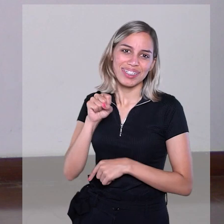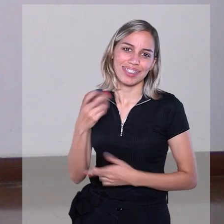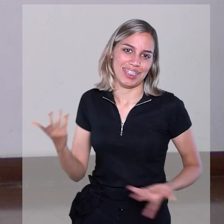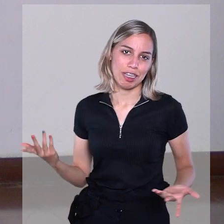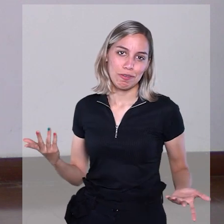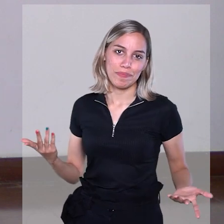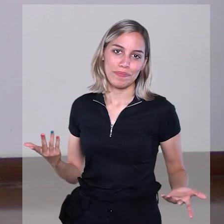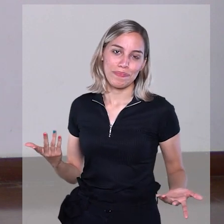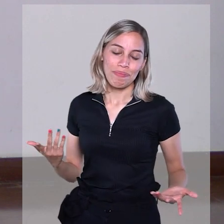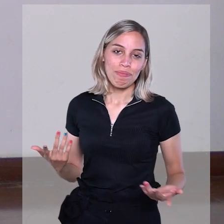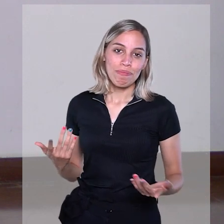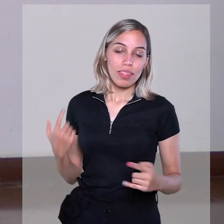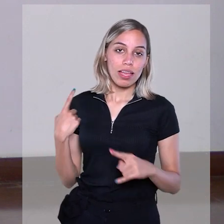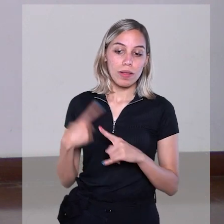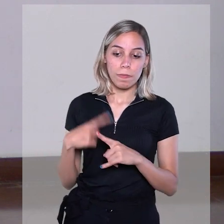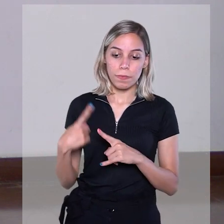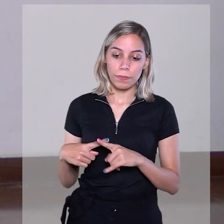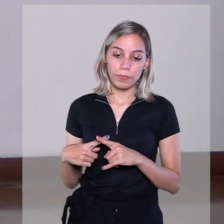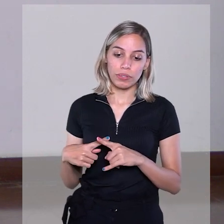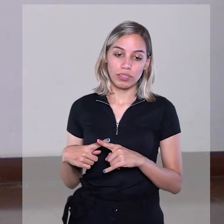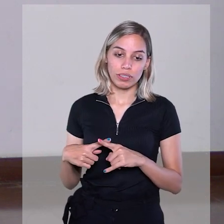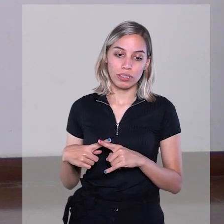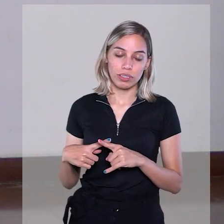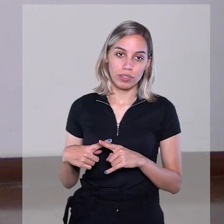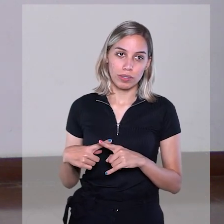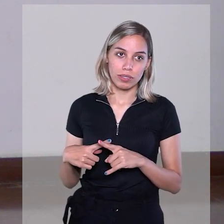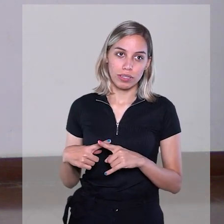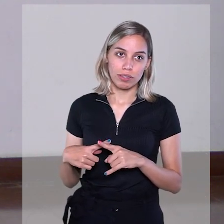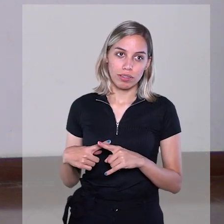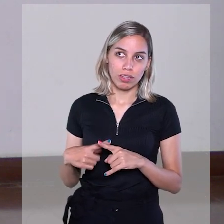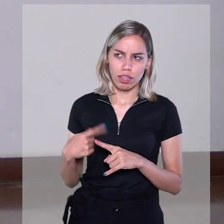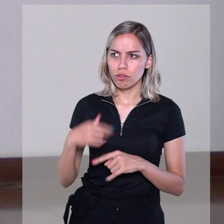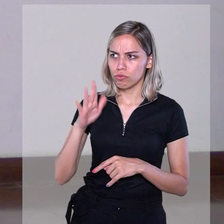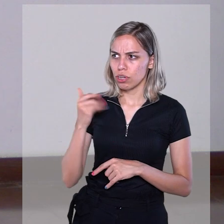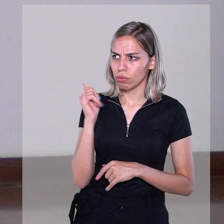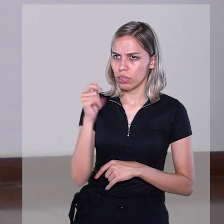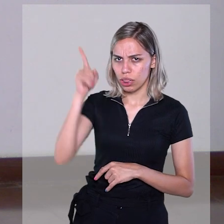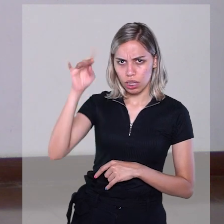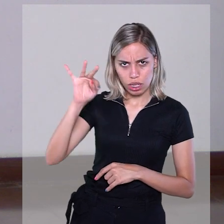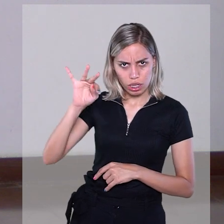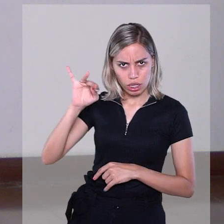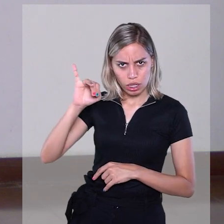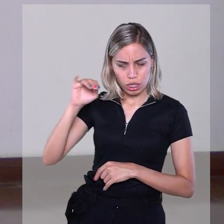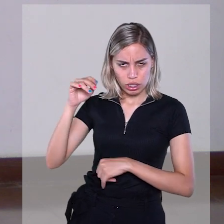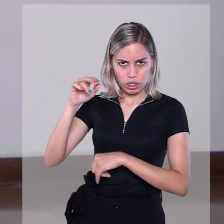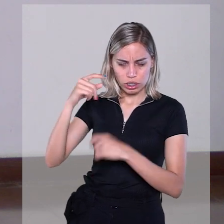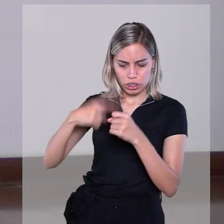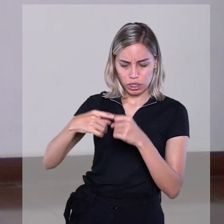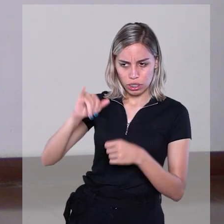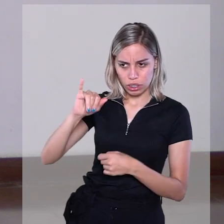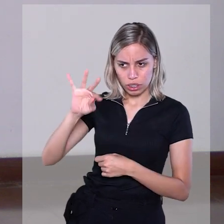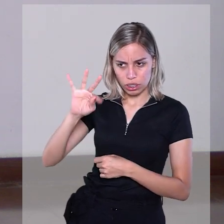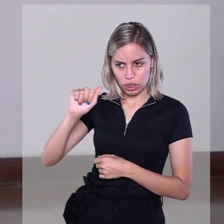contei lá em Itabira, foi muito forte a caminhada que eu fiz, logo que a gente